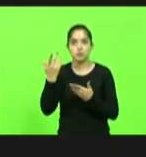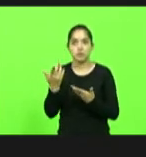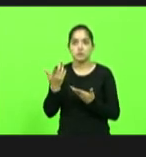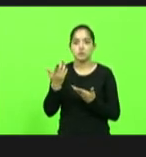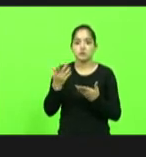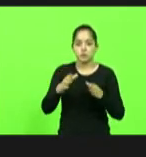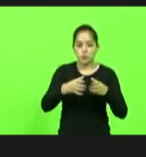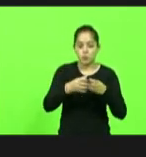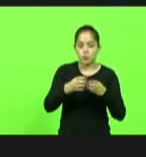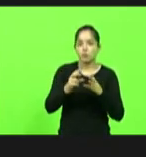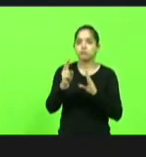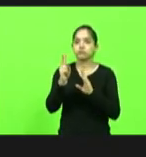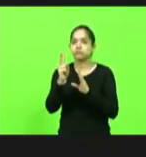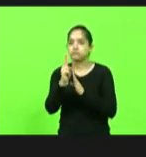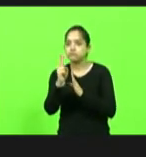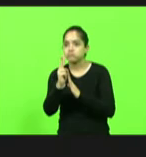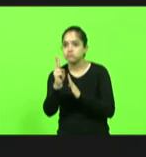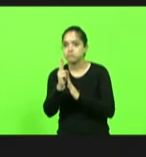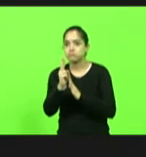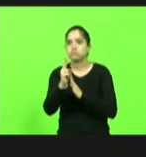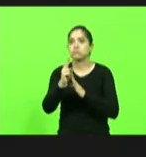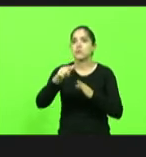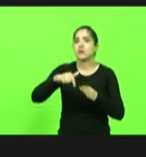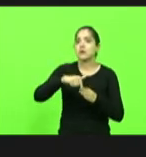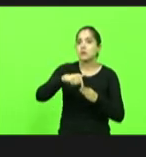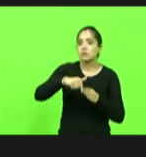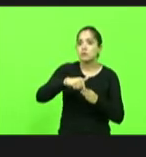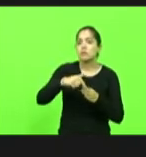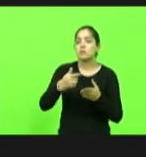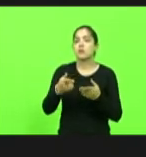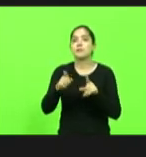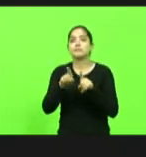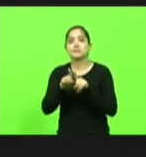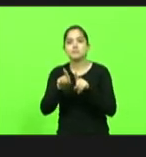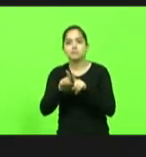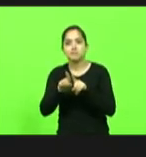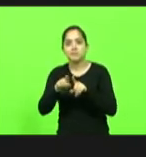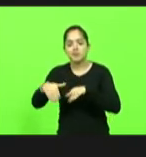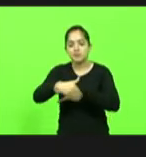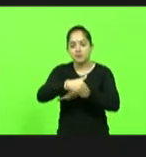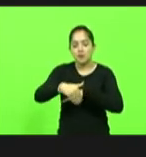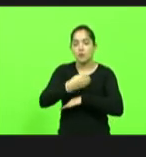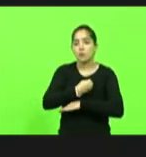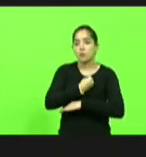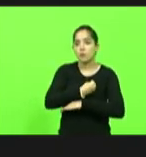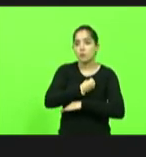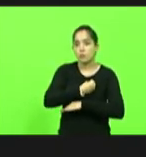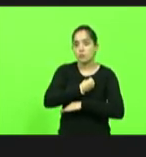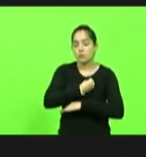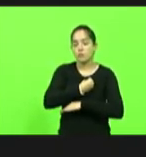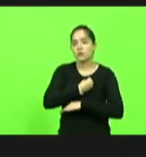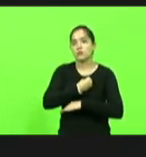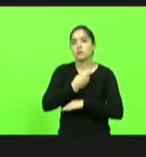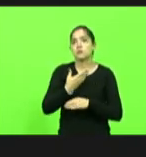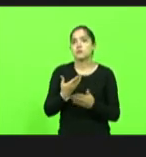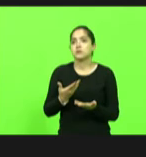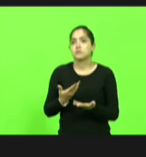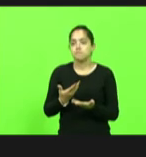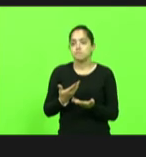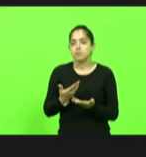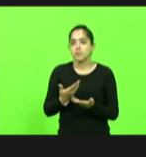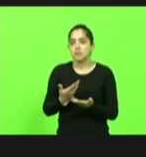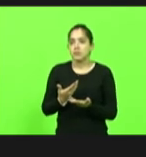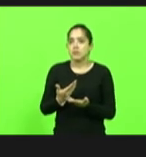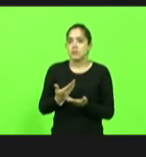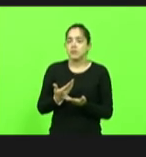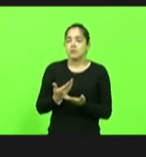indígenas, quilombolas, pessoas em situações de ruas e, inclusivamente, aqueles,